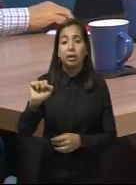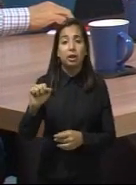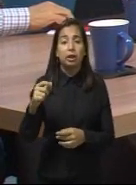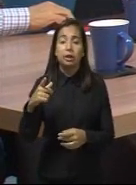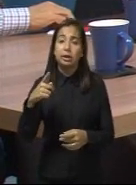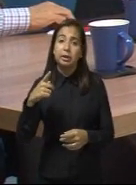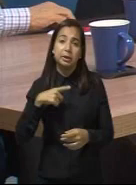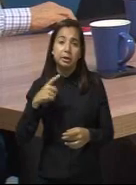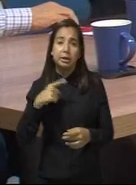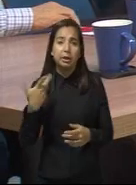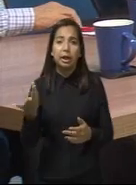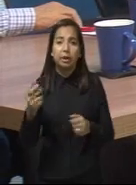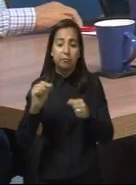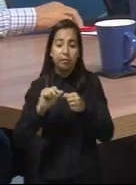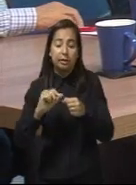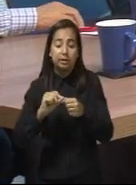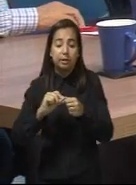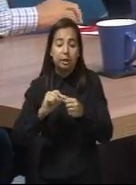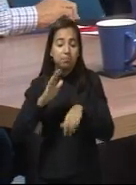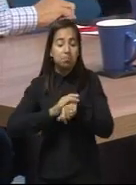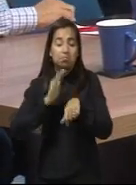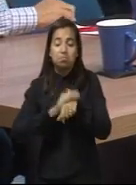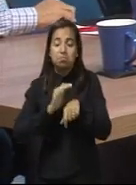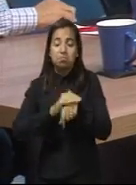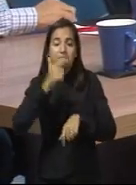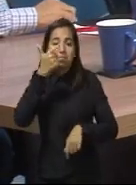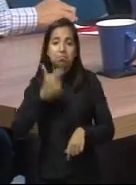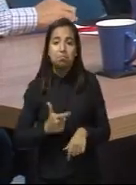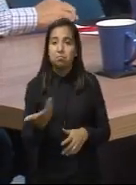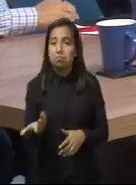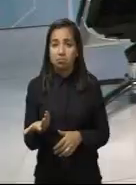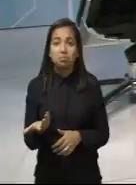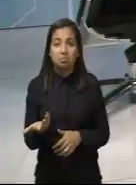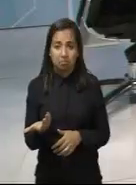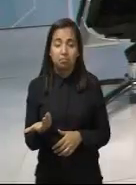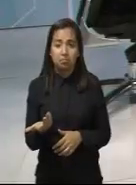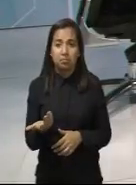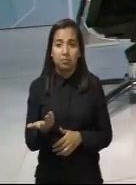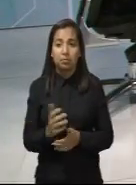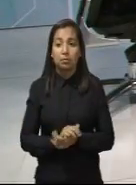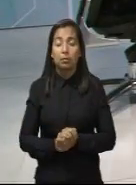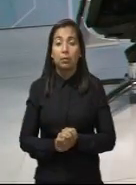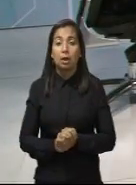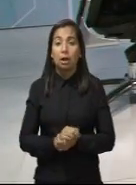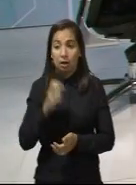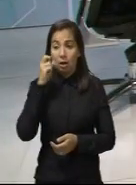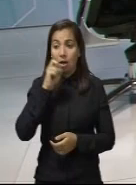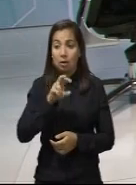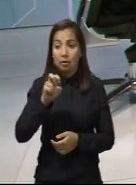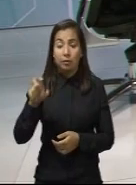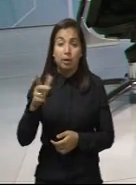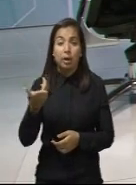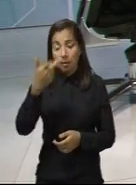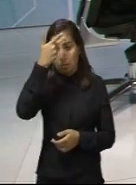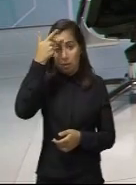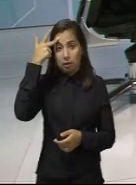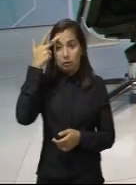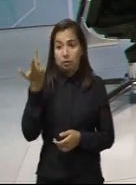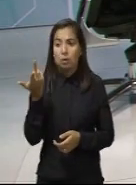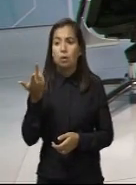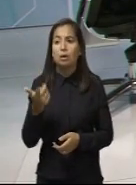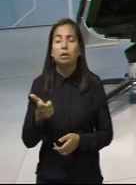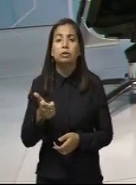com as próprias câmeras. As próprias câmeras, né? Os seus celulares de câmera. Exato. Mas você vê o seguinte, então as pessoas começaram... Você